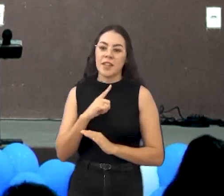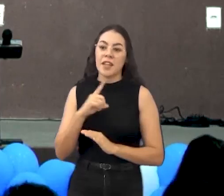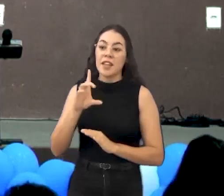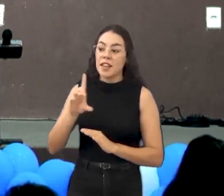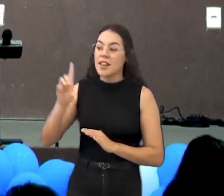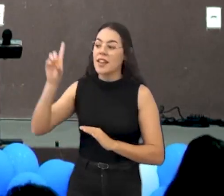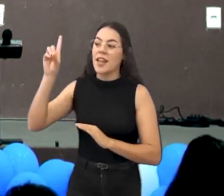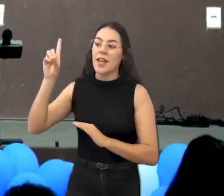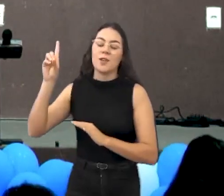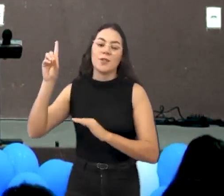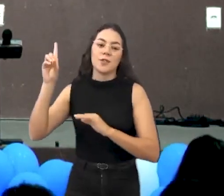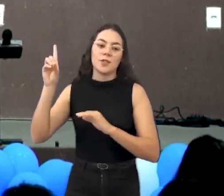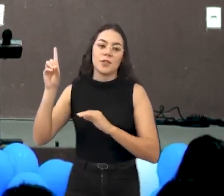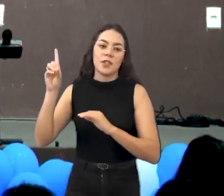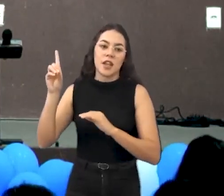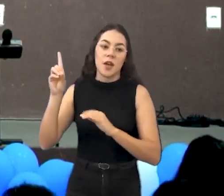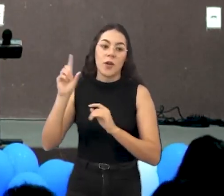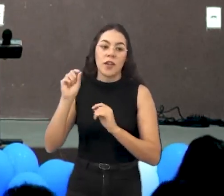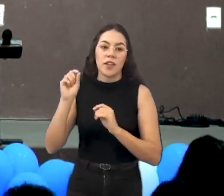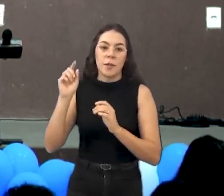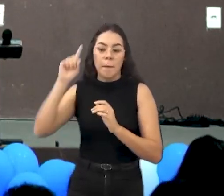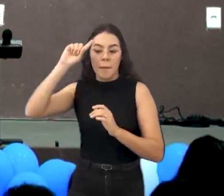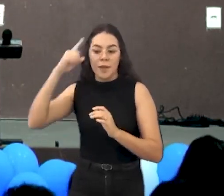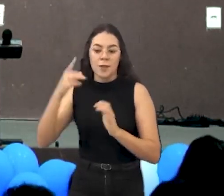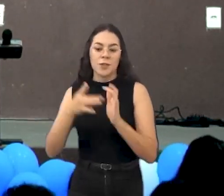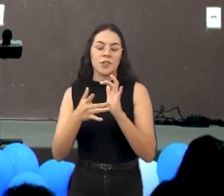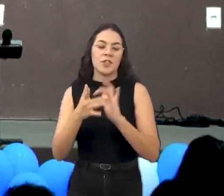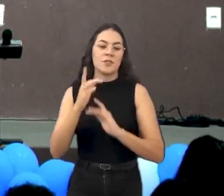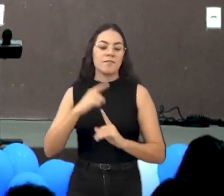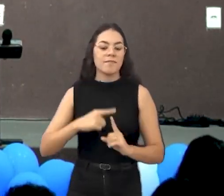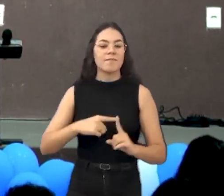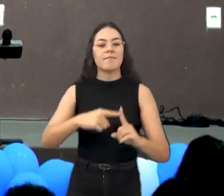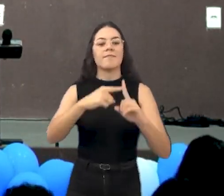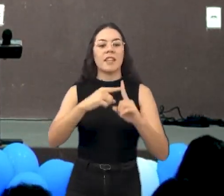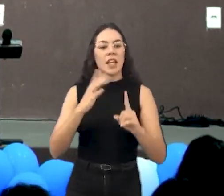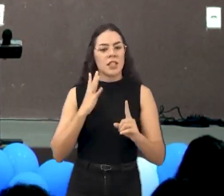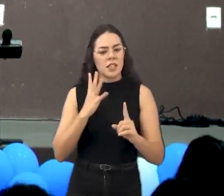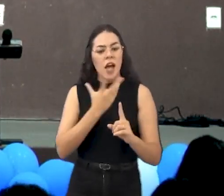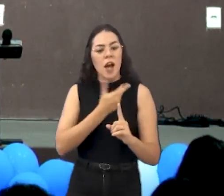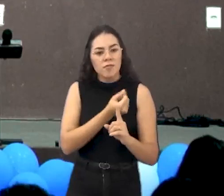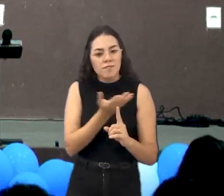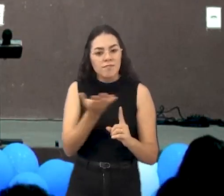consolado pela cruz, que te salva,